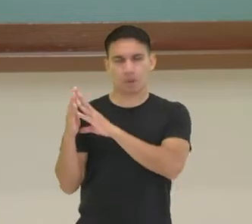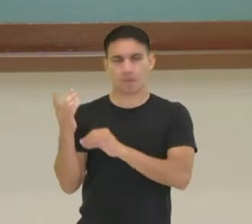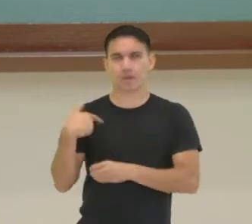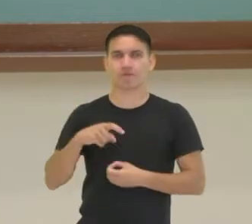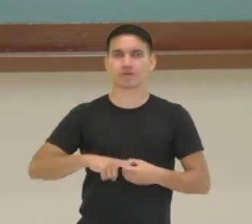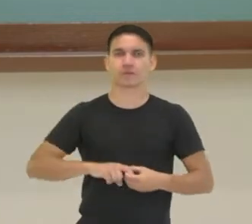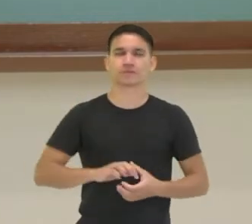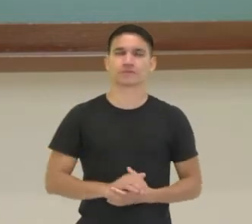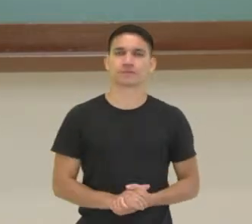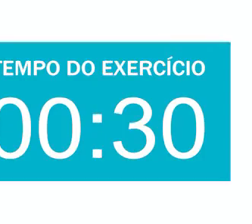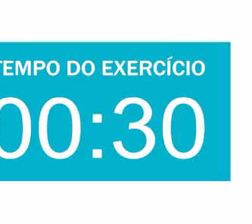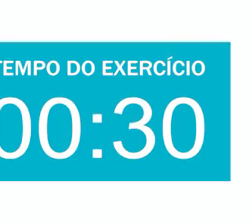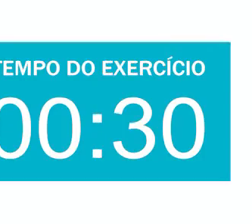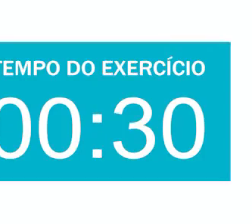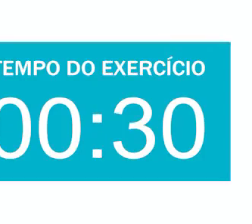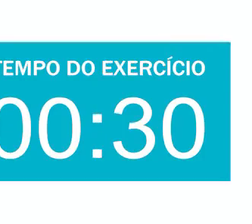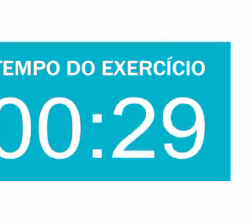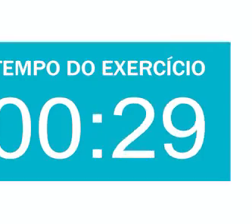gente já volta.